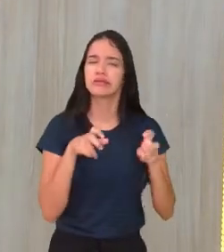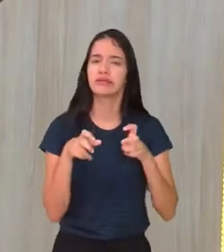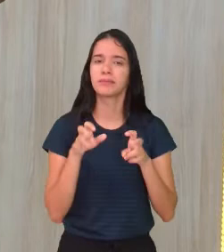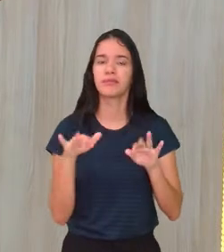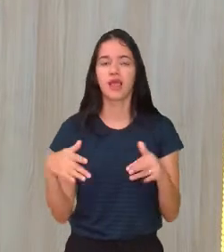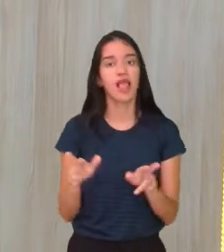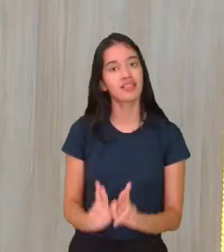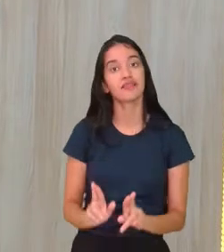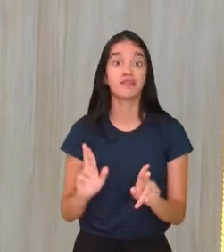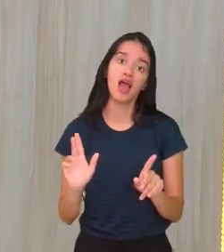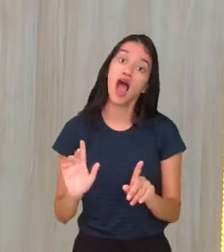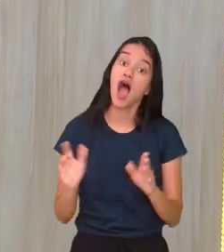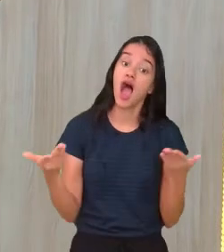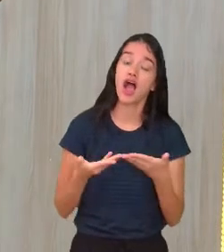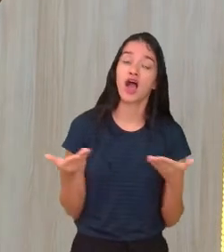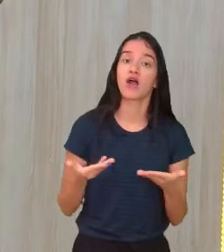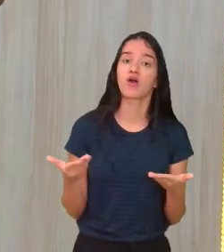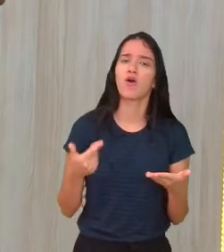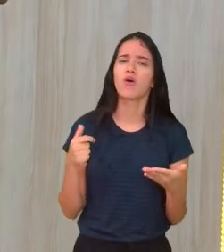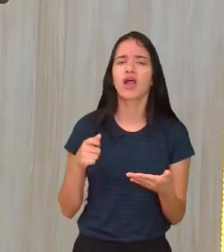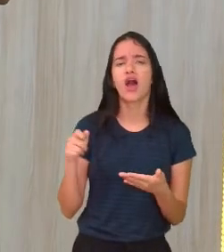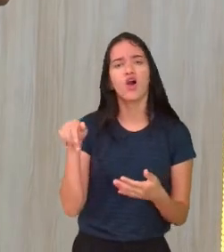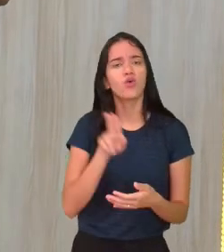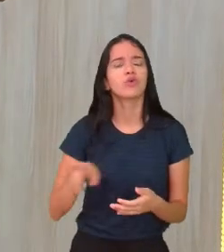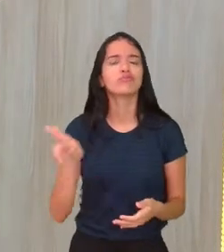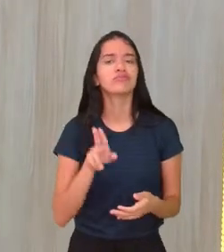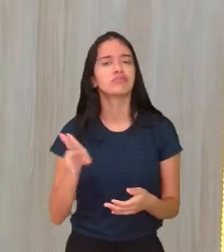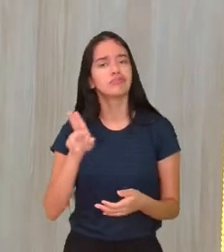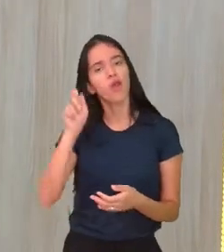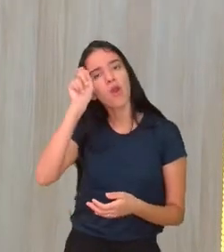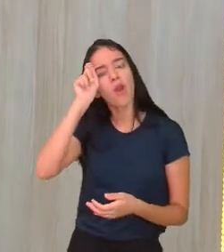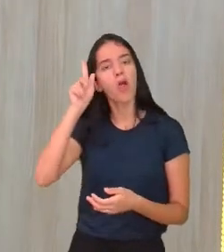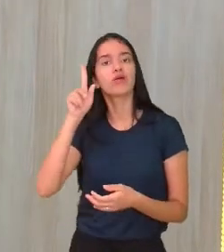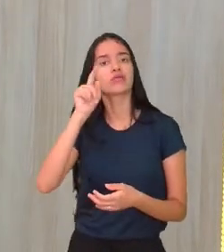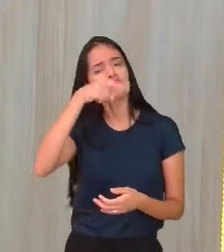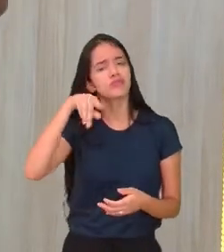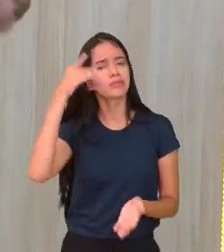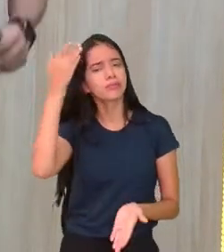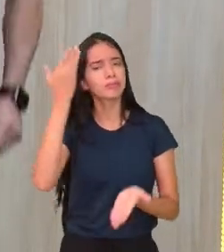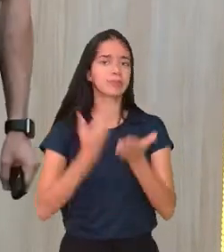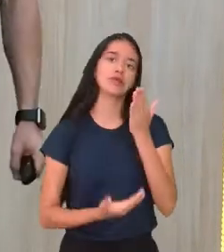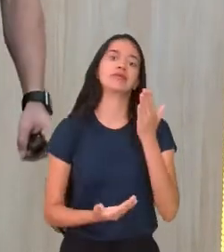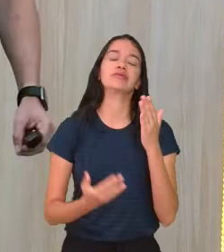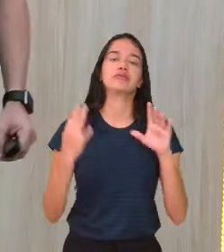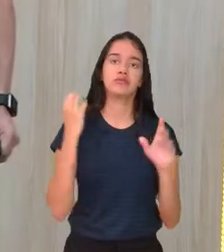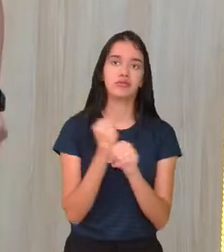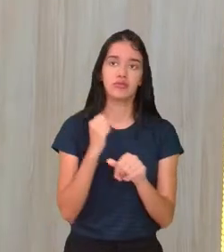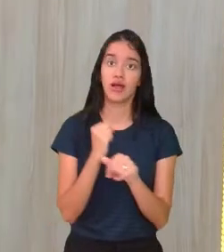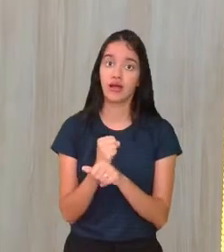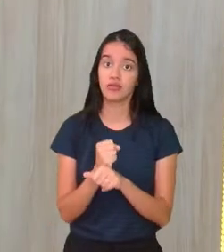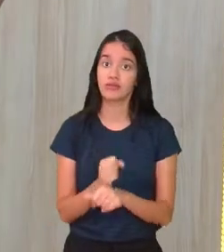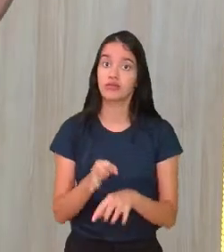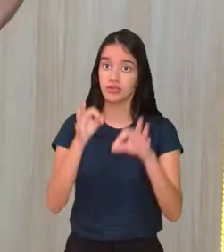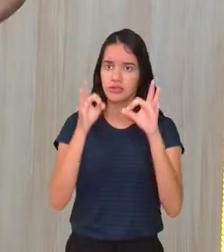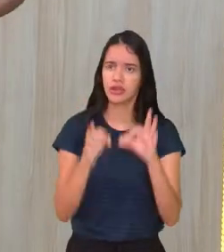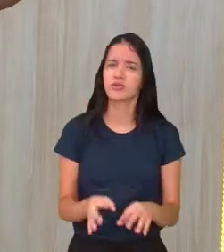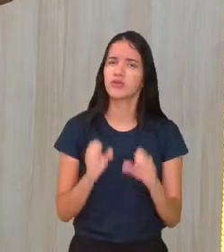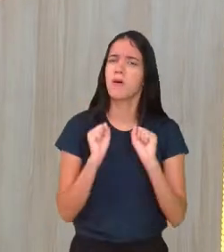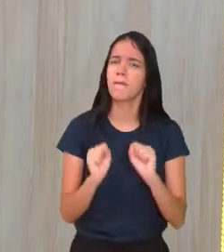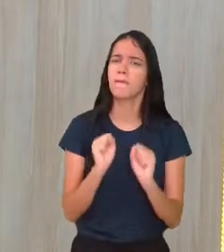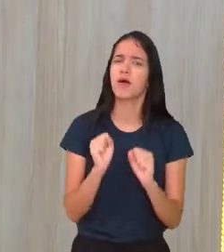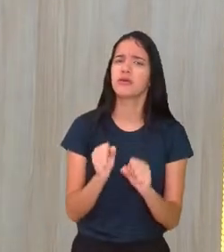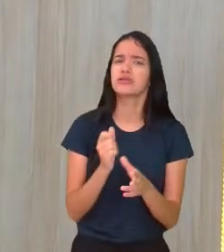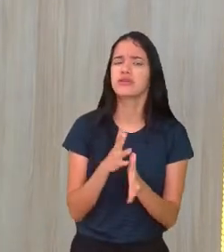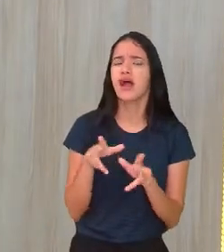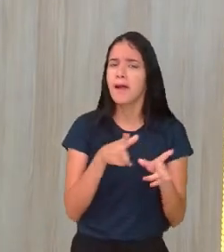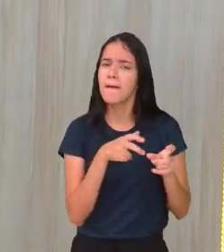indiferente. Agora, claro, utiliza uma lógica, tá bom? Para que você não se perca aí nos cálculos, certo? Pode notar que a gente